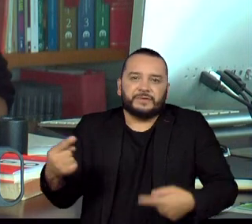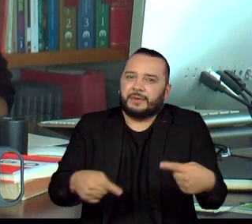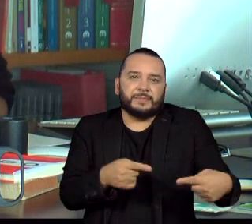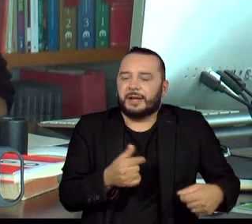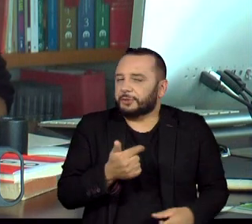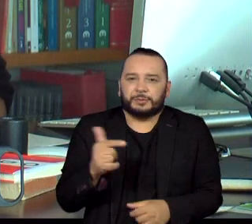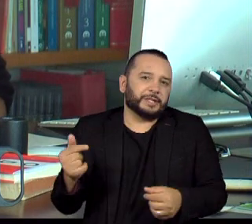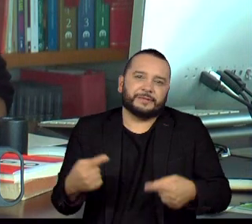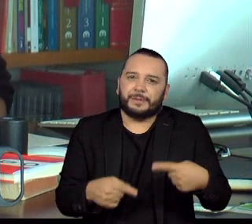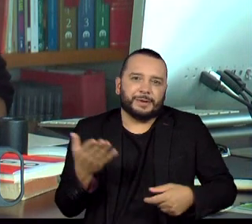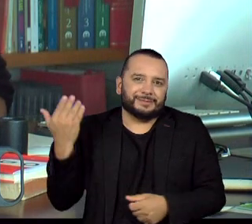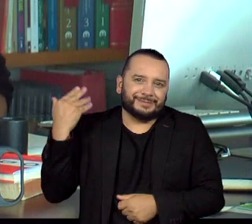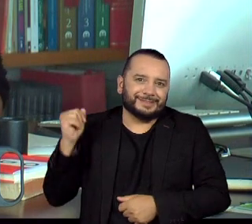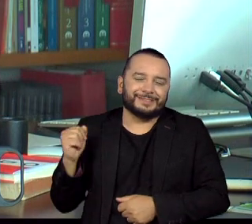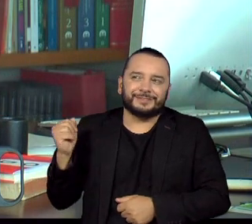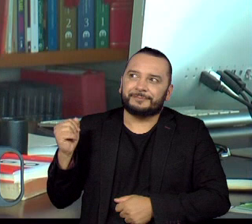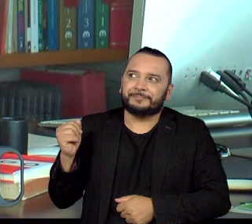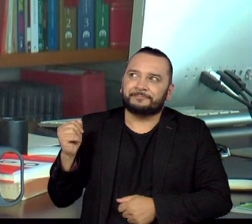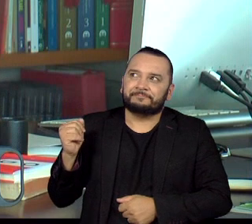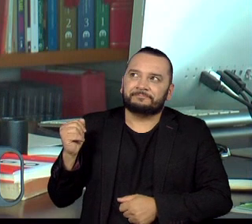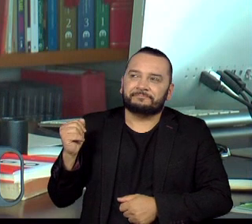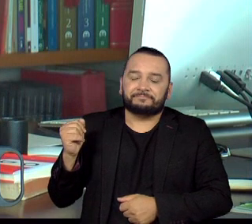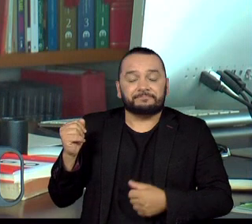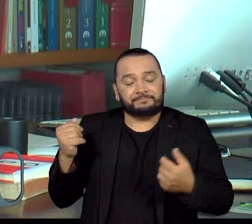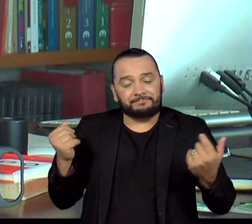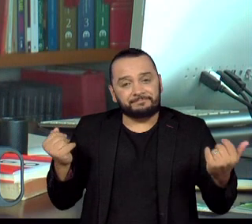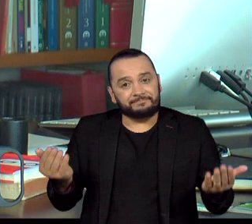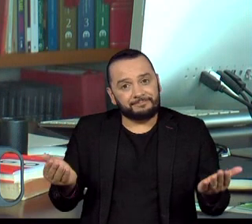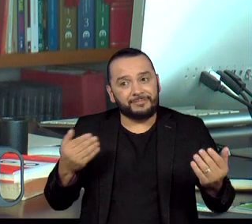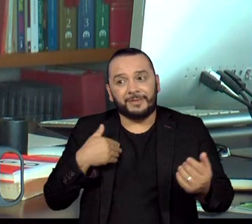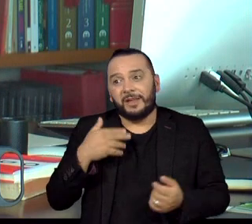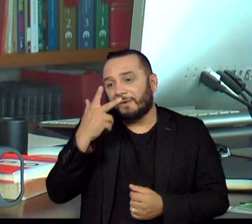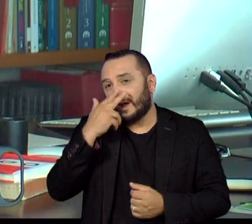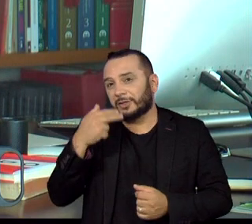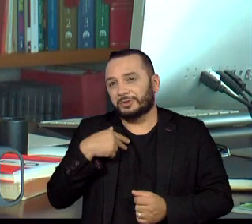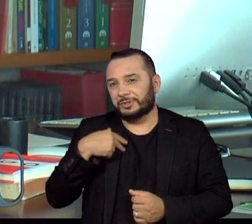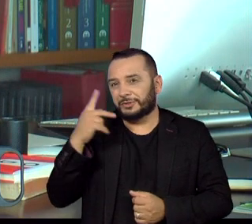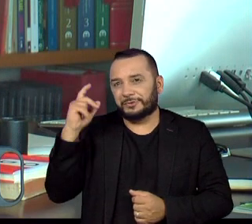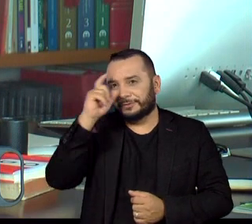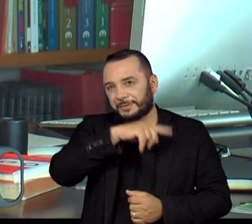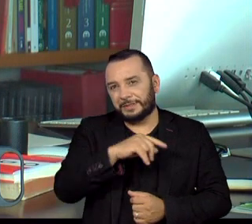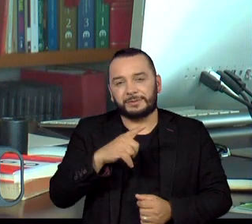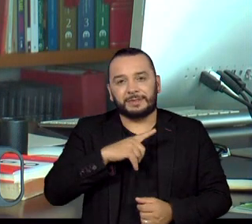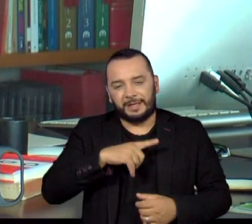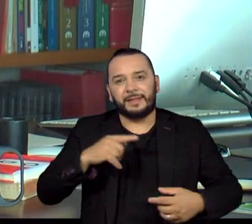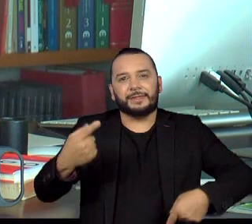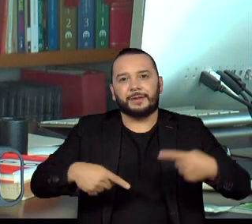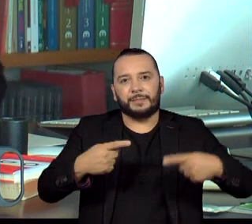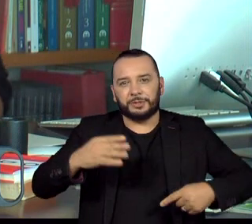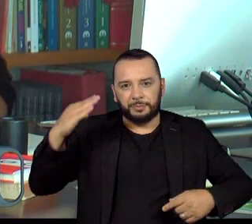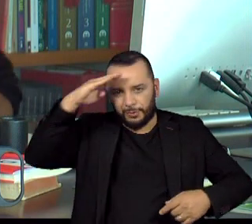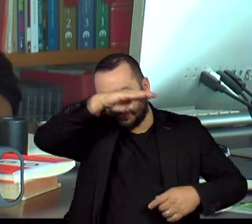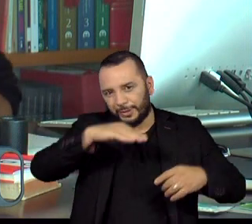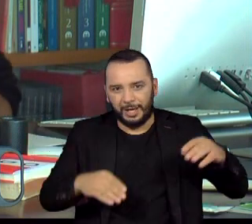assistiu muitos debates e acho difícil que a gente assista esse debate. E eu